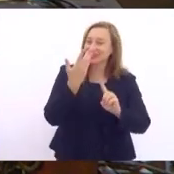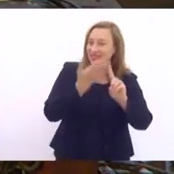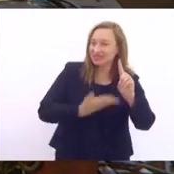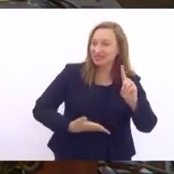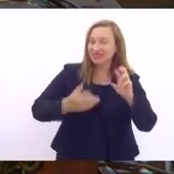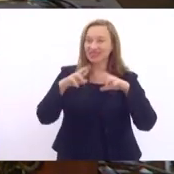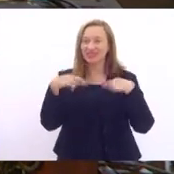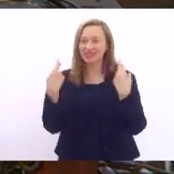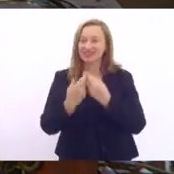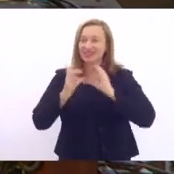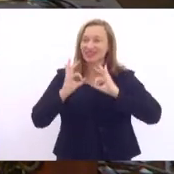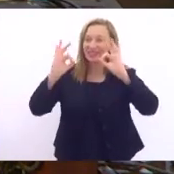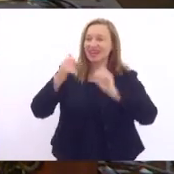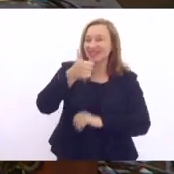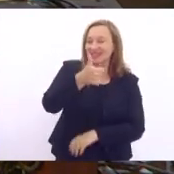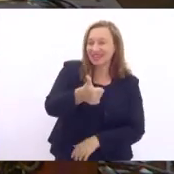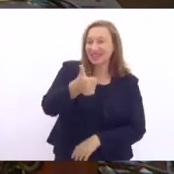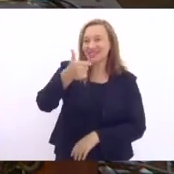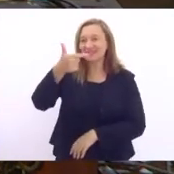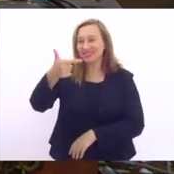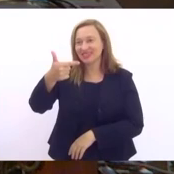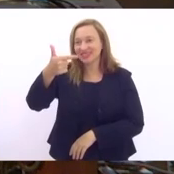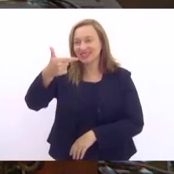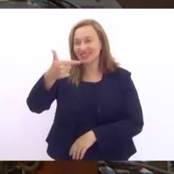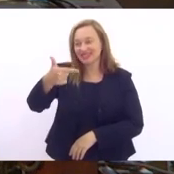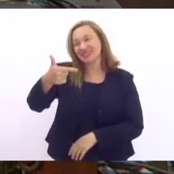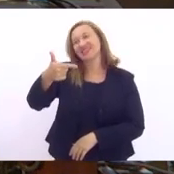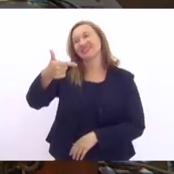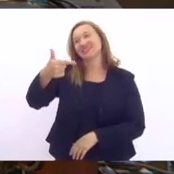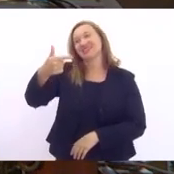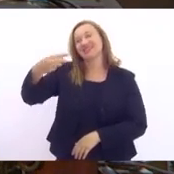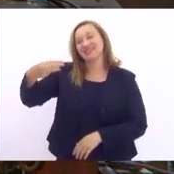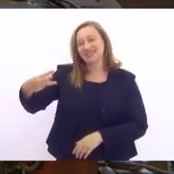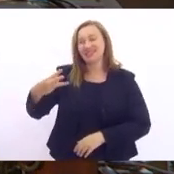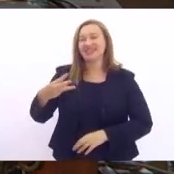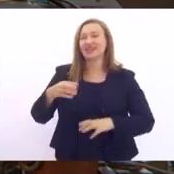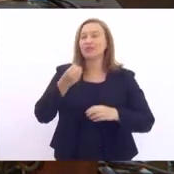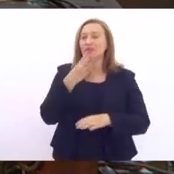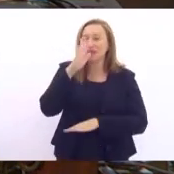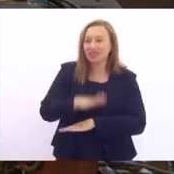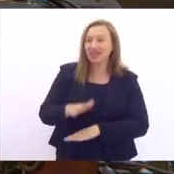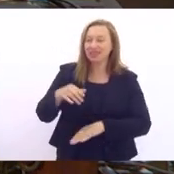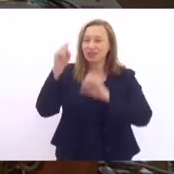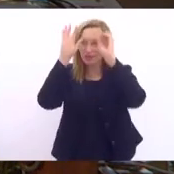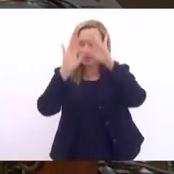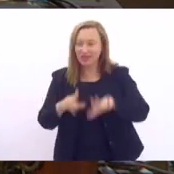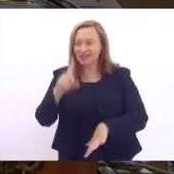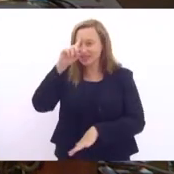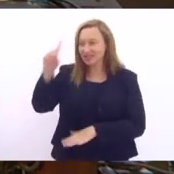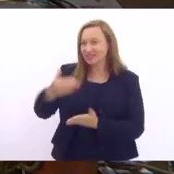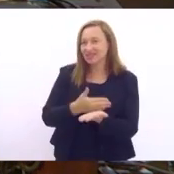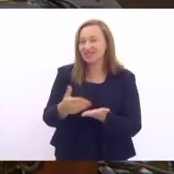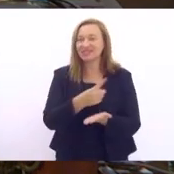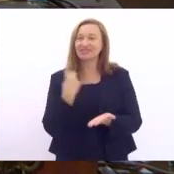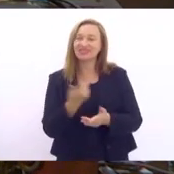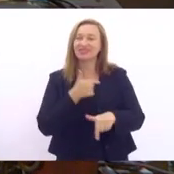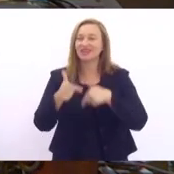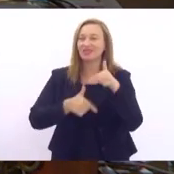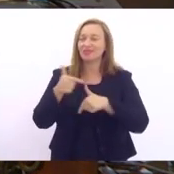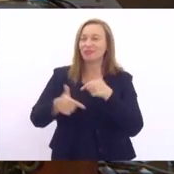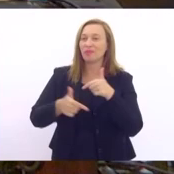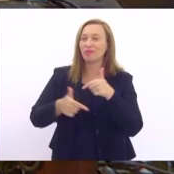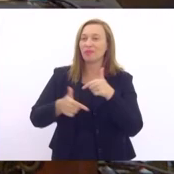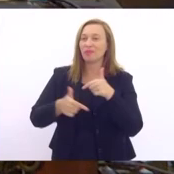13ª legislatura. Uma boa tarde a todos. Sob a proteção de Deus, iniciamos nossos trabalhos. Havendo o número legal, está aberta a sessão